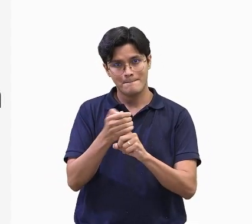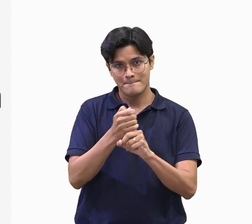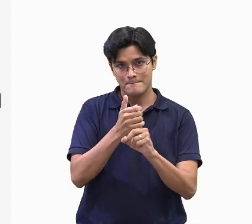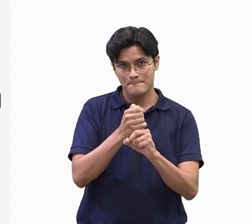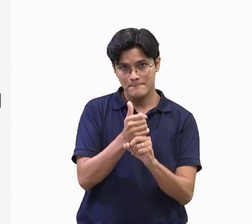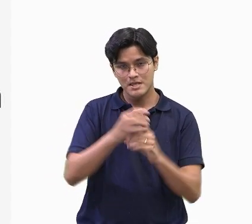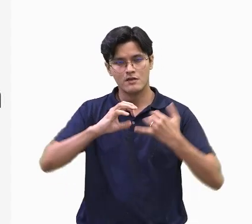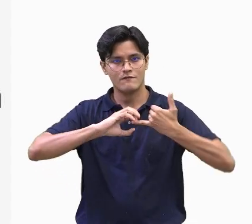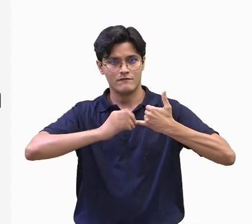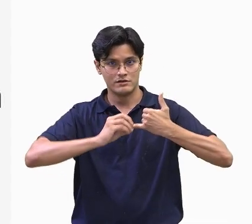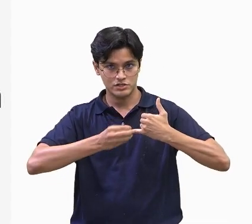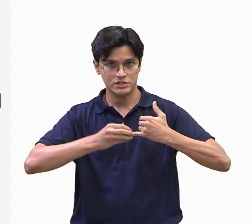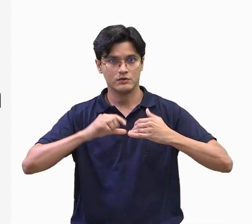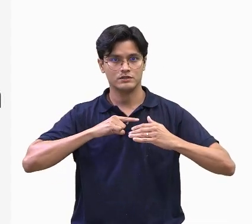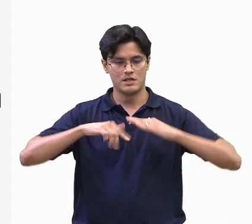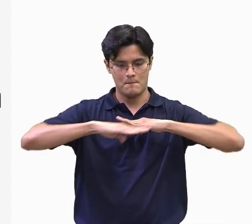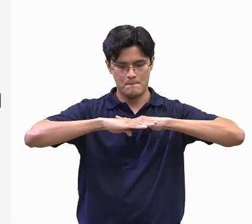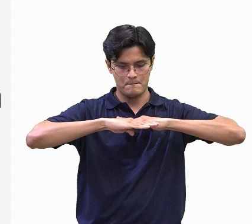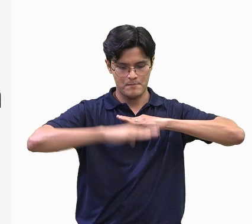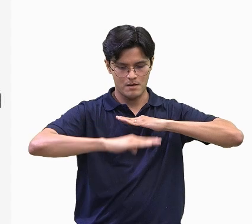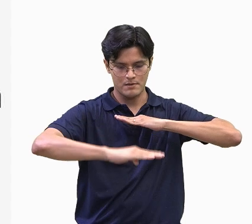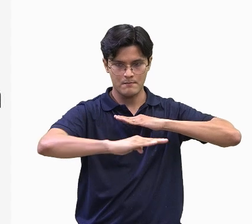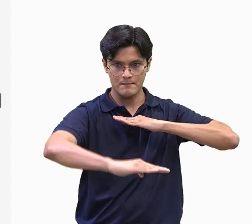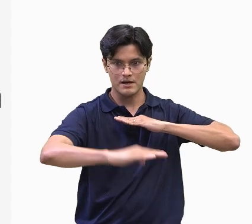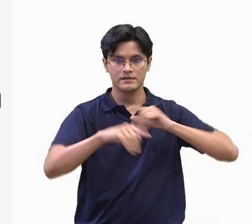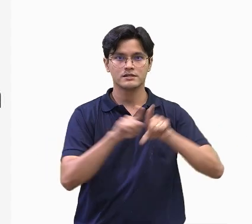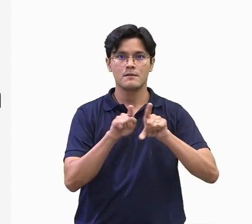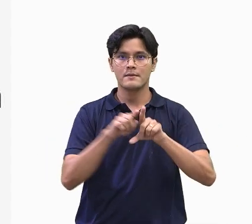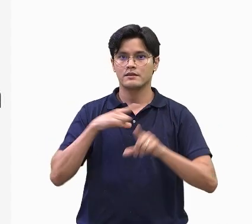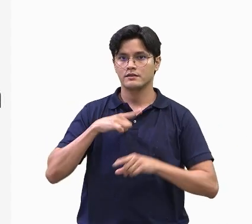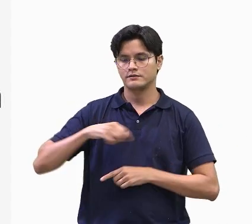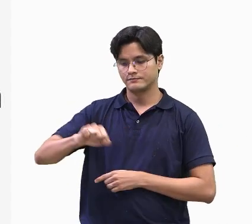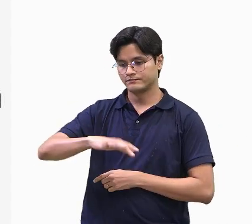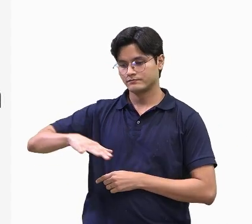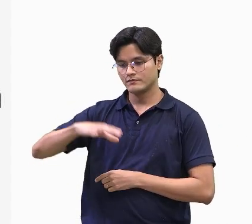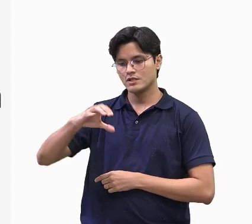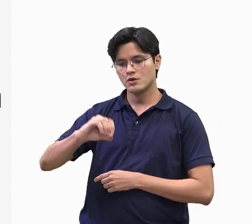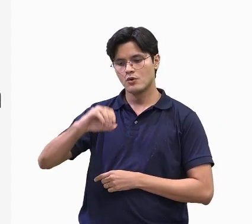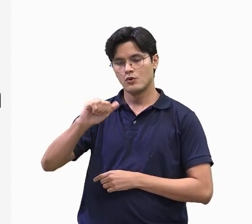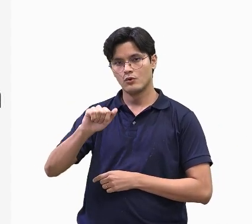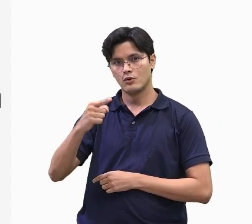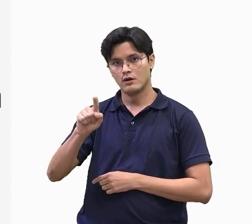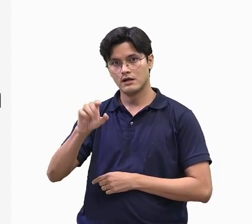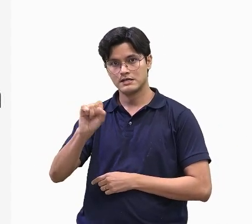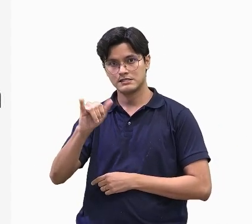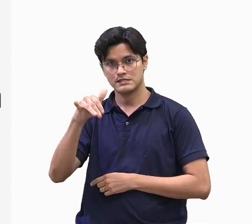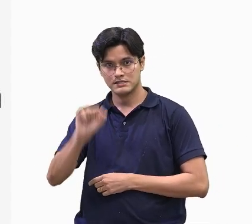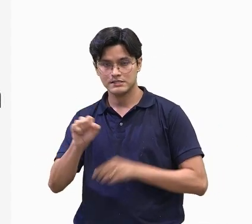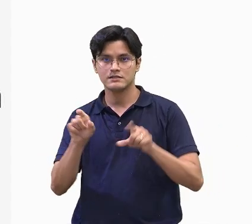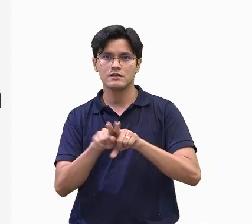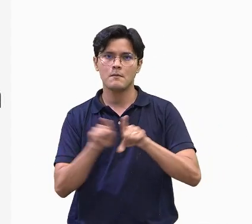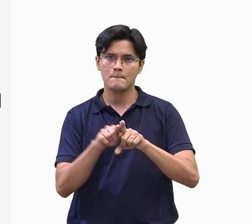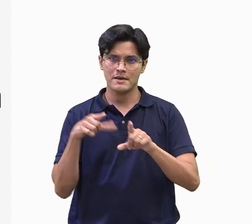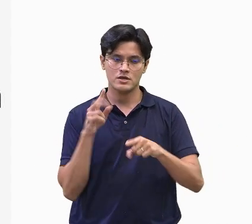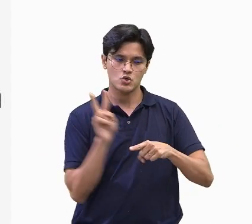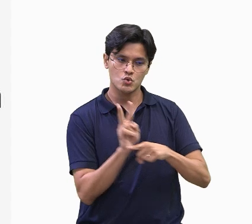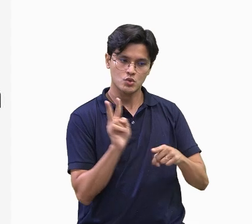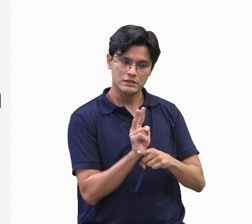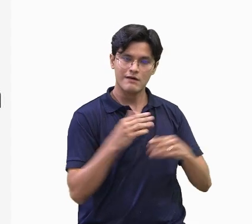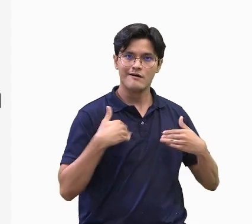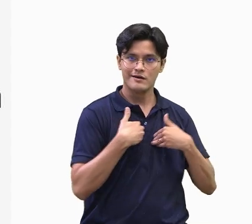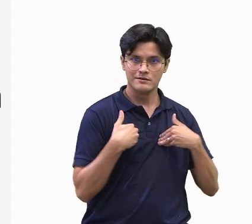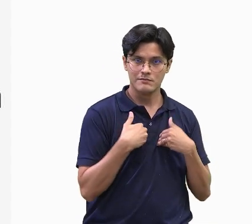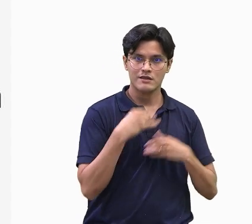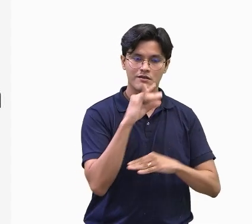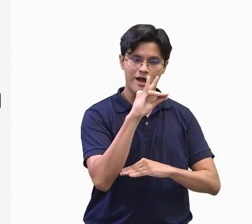de terraços e nos oásis. A pecuária também é desenvolvida com lhamas e alpacas, justamente para se obter